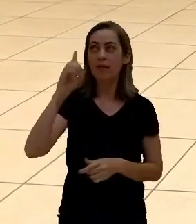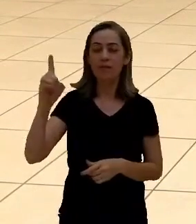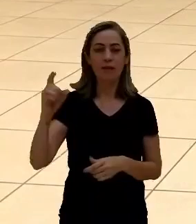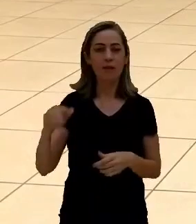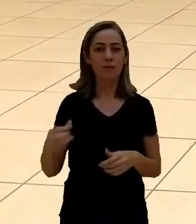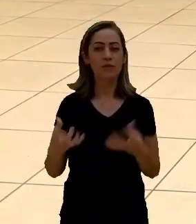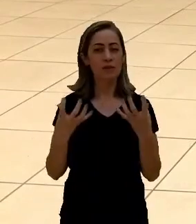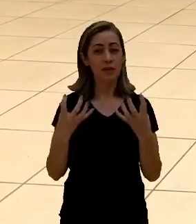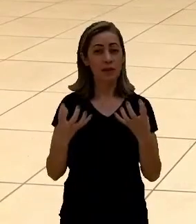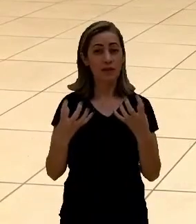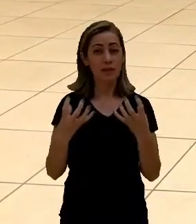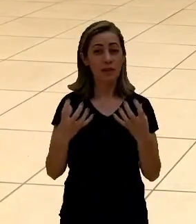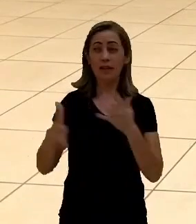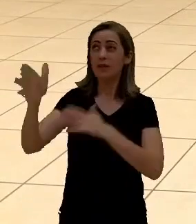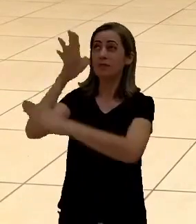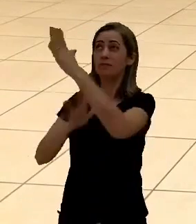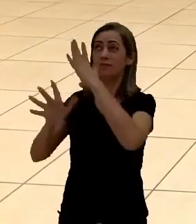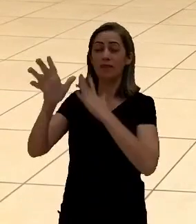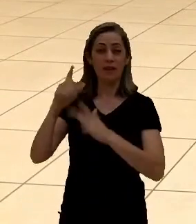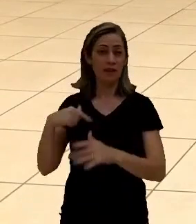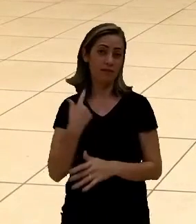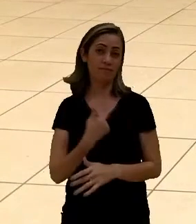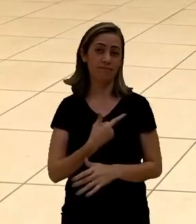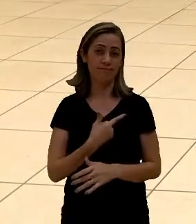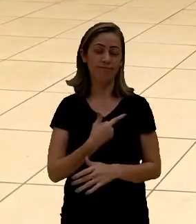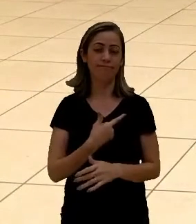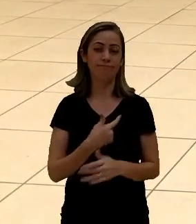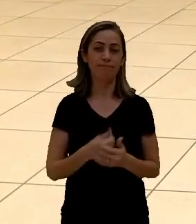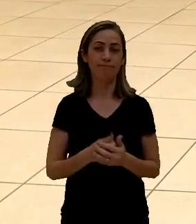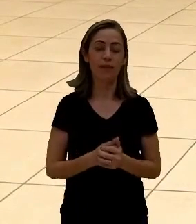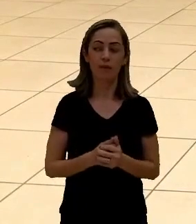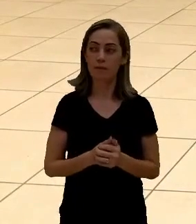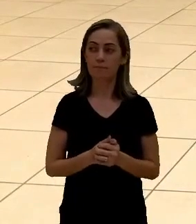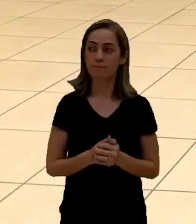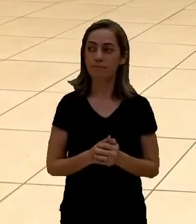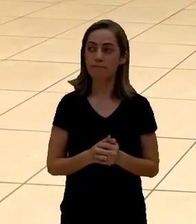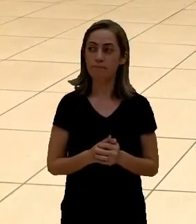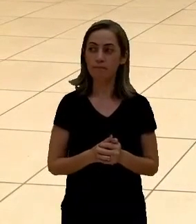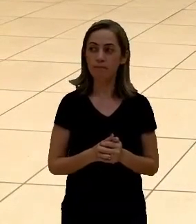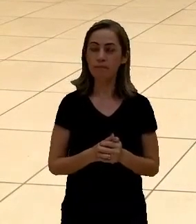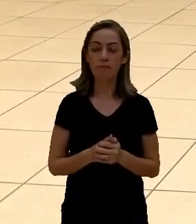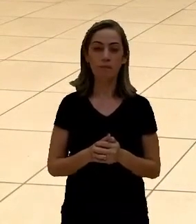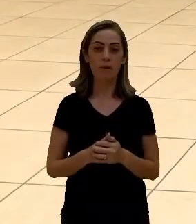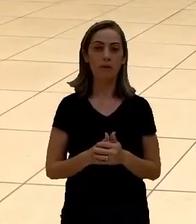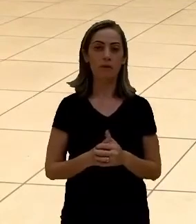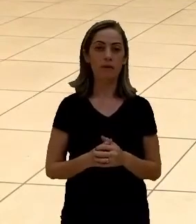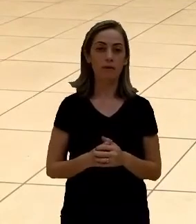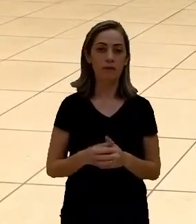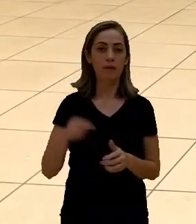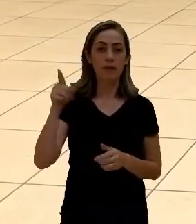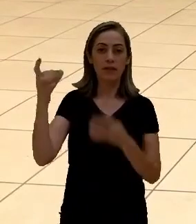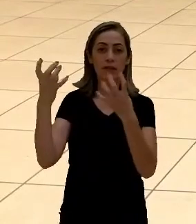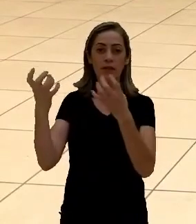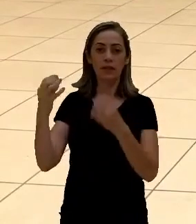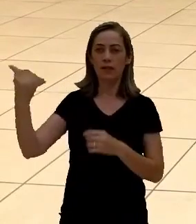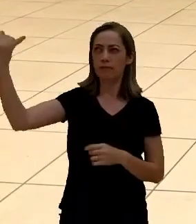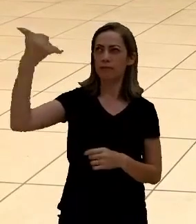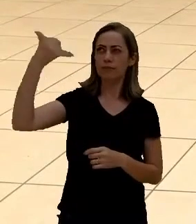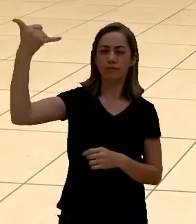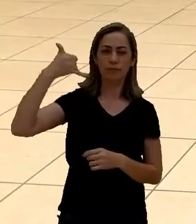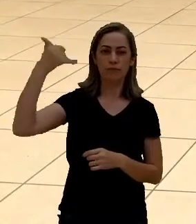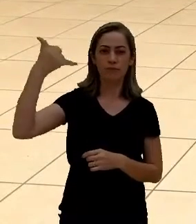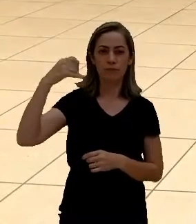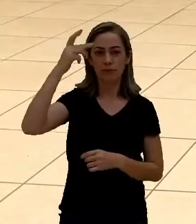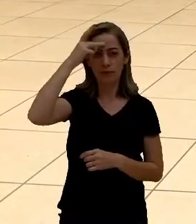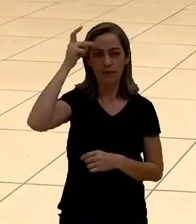ele quer nos falar por meio das pessoas que estão na Assembleia por meio da palavra por meio da Eucaristia são três momentos que eu